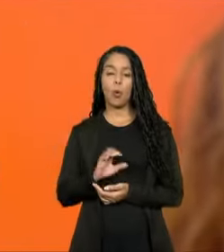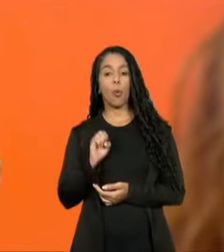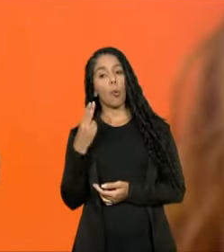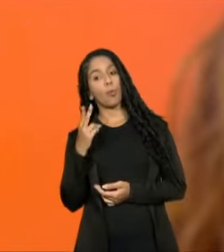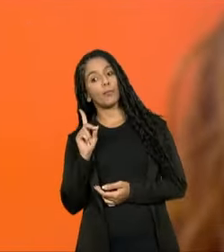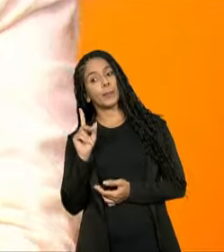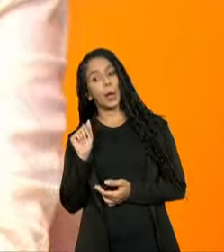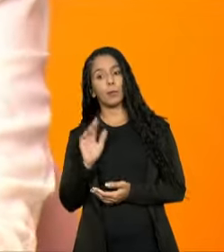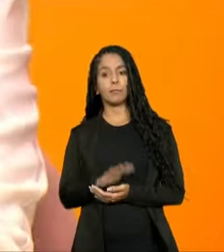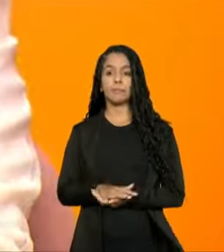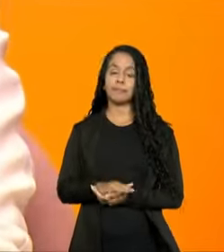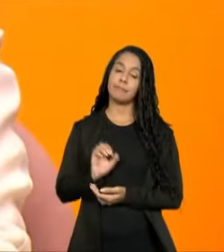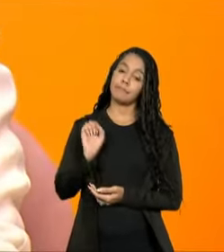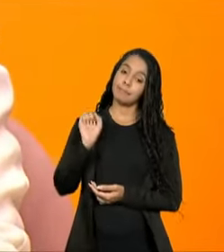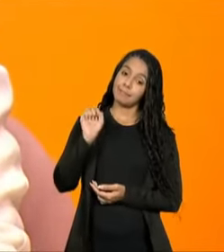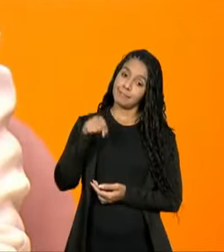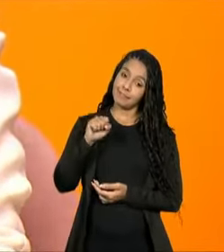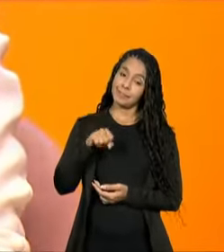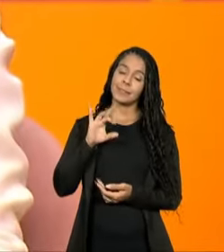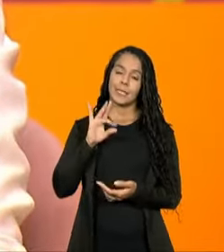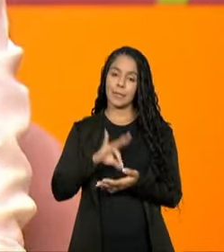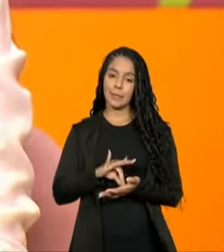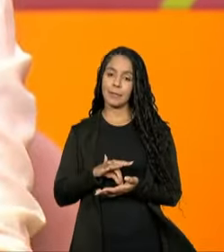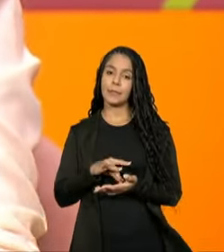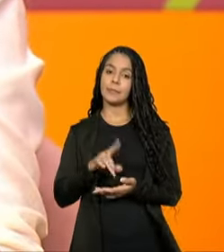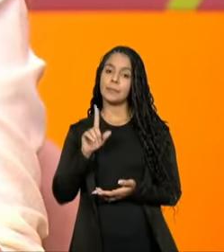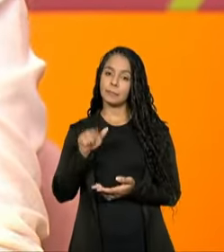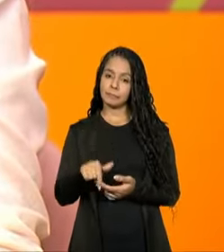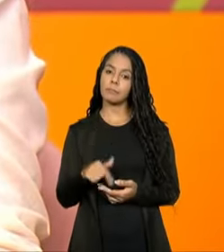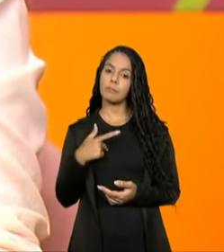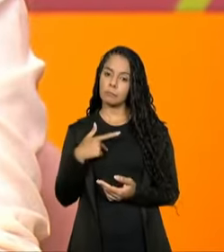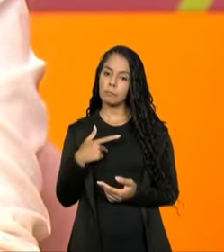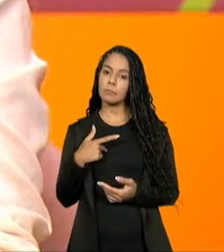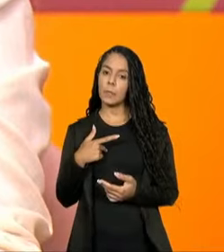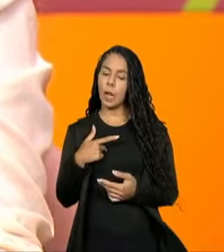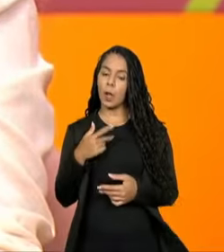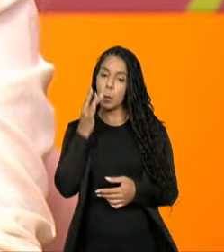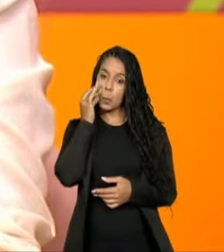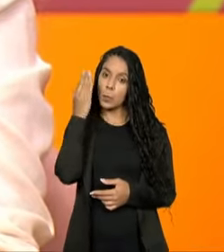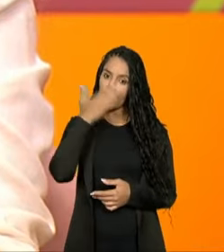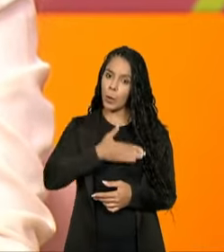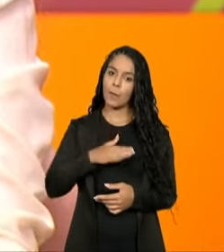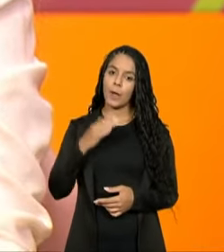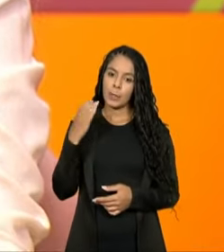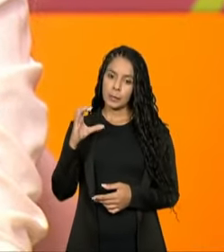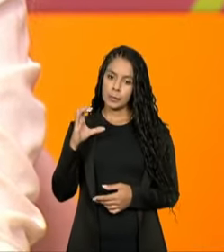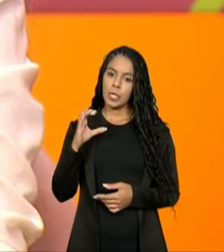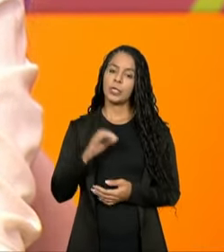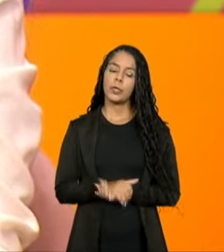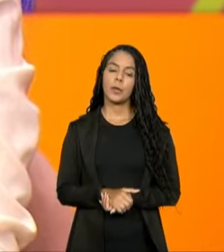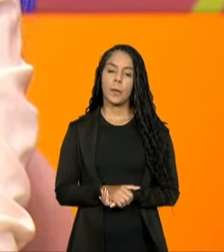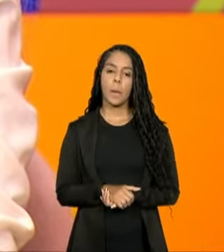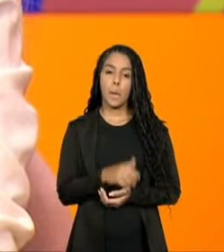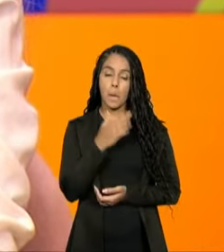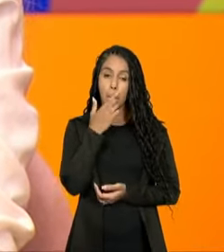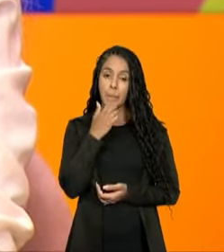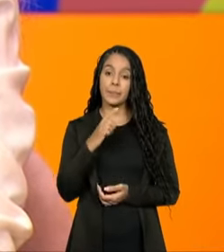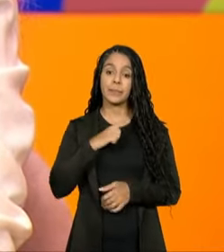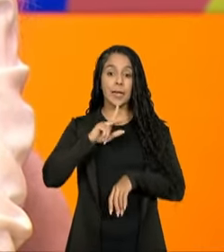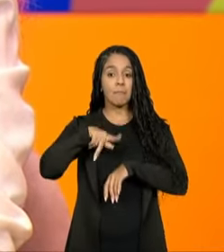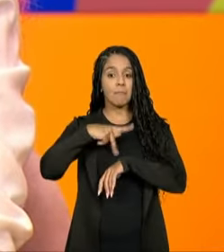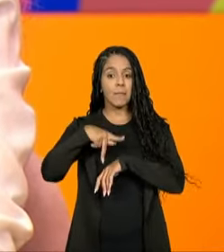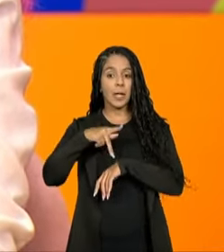não? Sim, na verdade, o que você fala até é corroborado, assim, cientificamente, né? A gente tem, na verdade, em